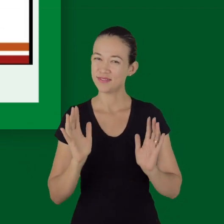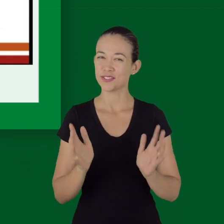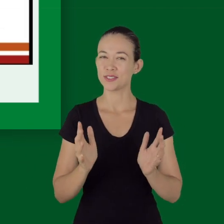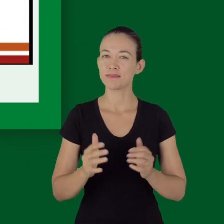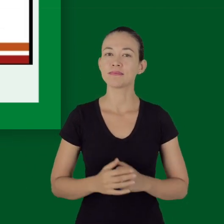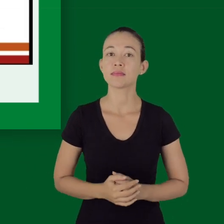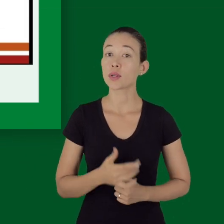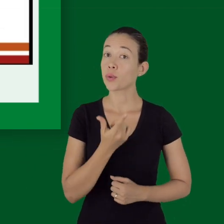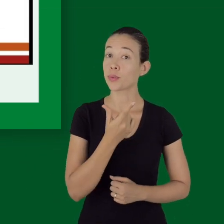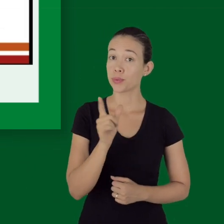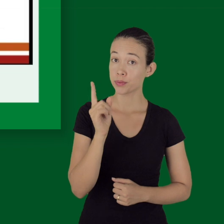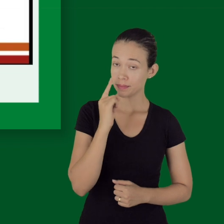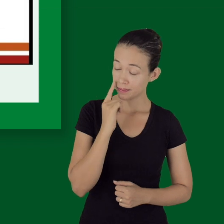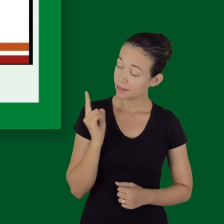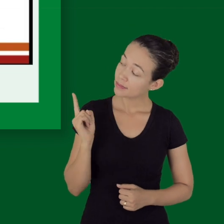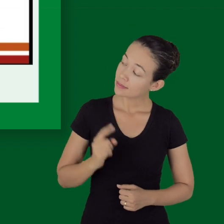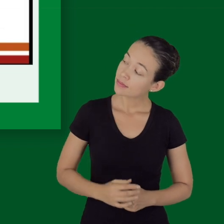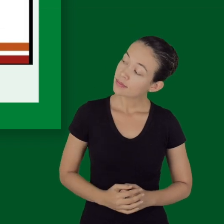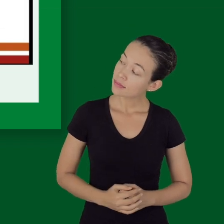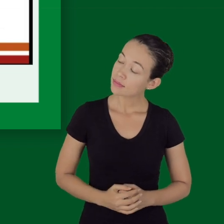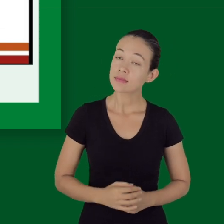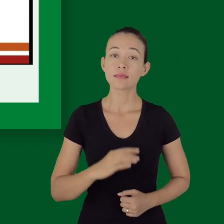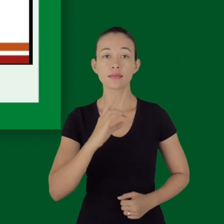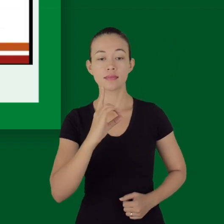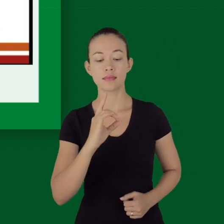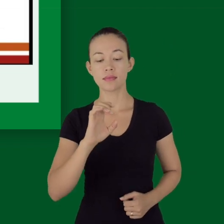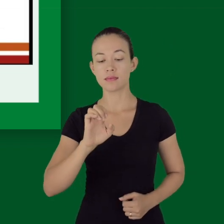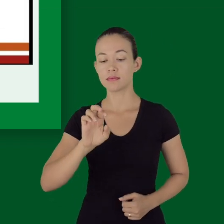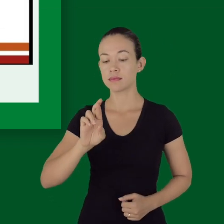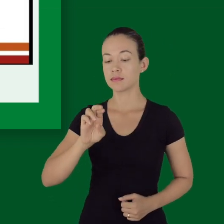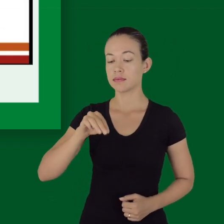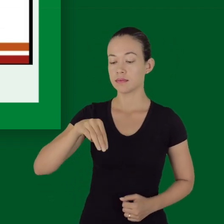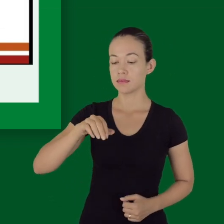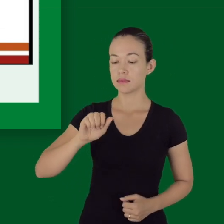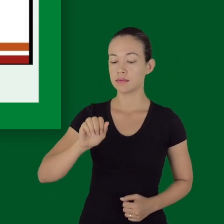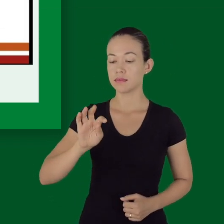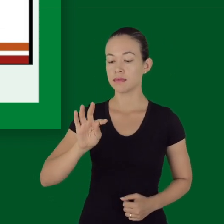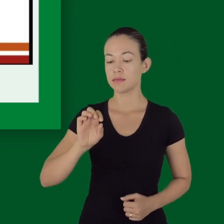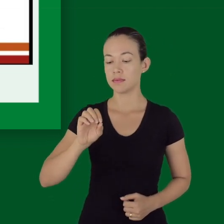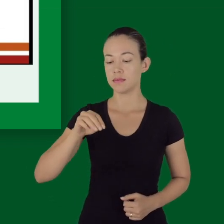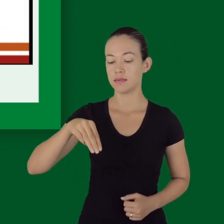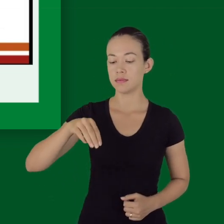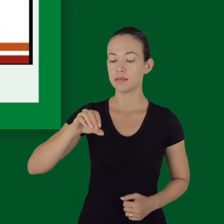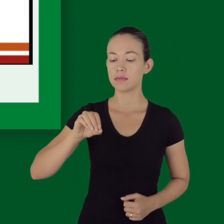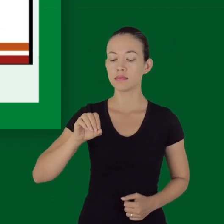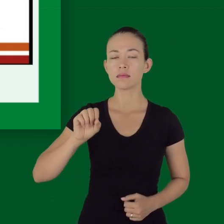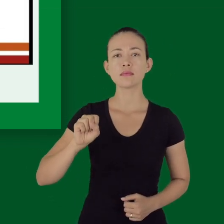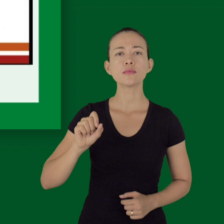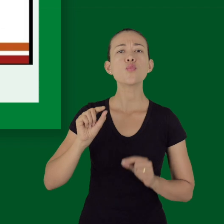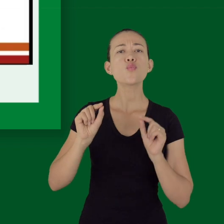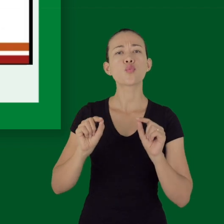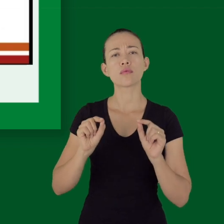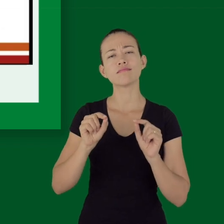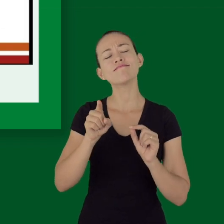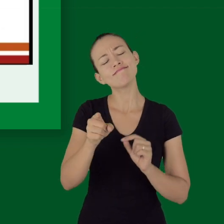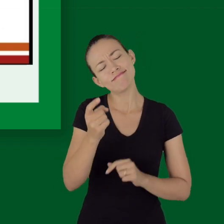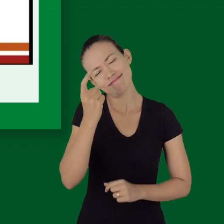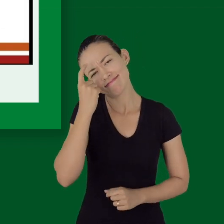só está revisando aqui, entendendo um pouco melhor. Então, o que são os dermátomos? São áreas da pele, né?